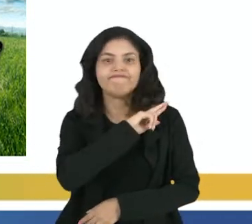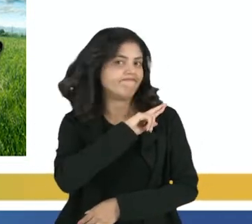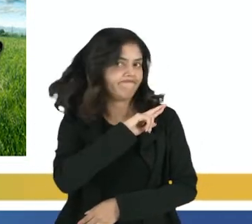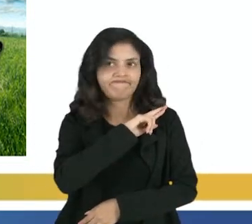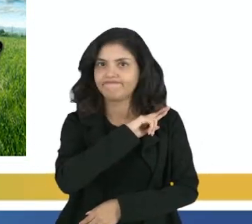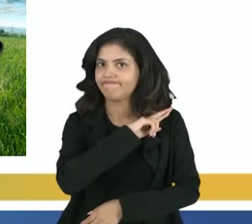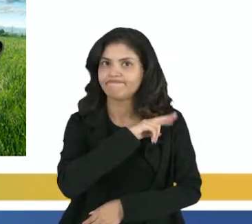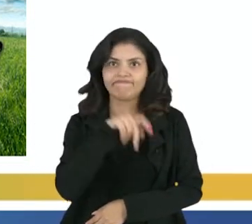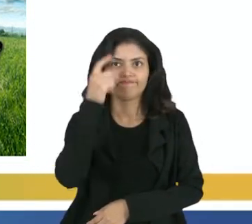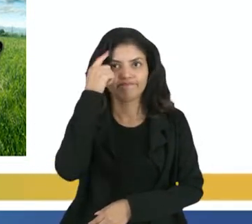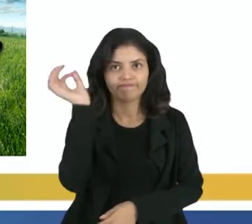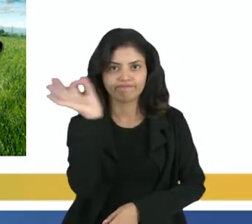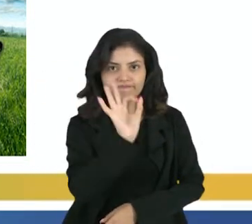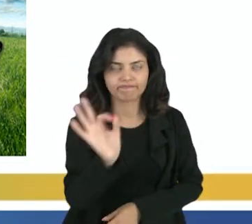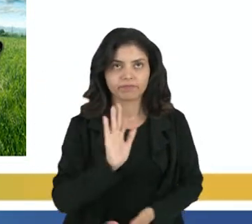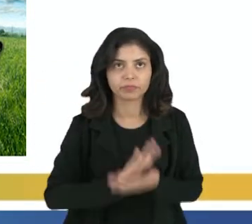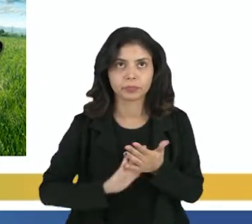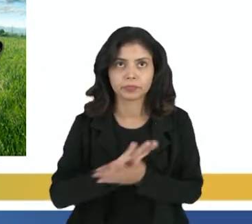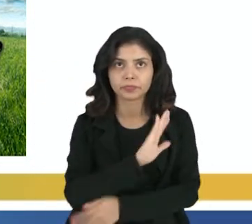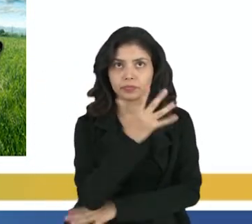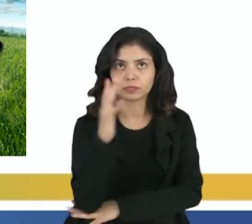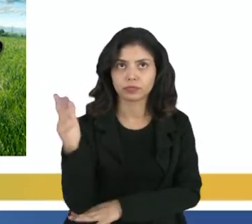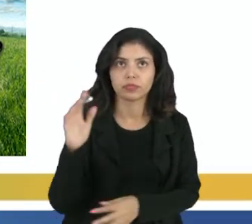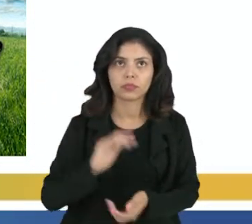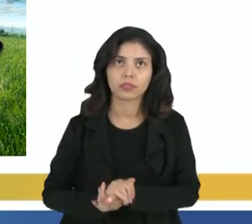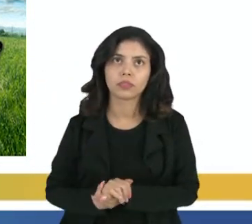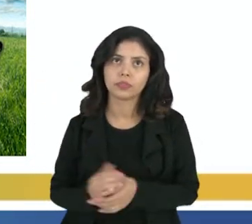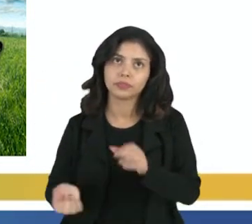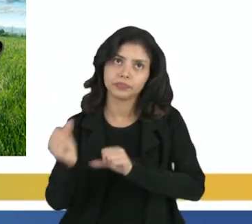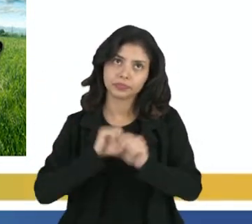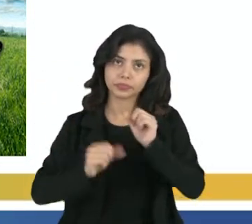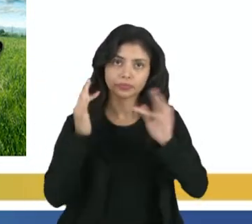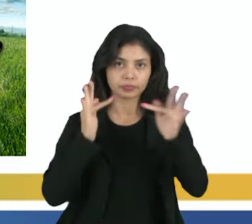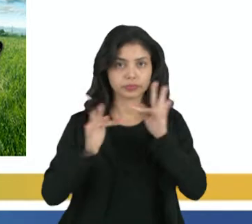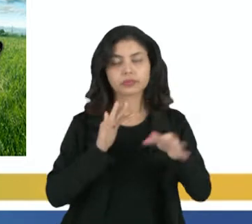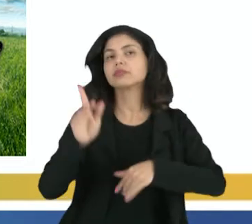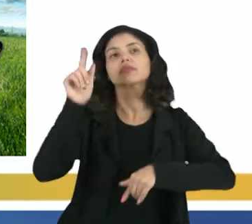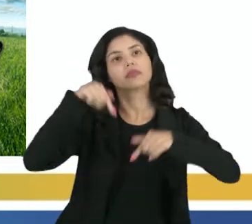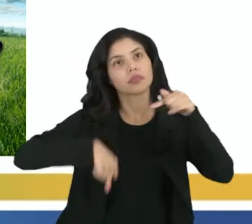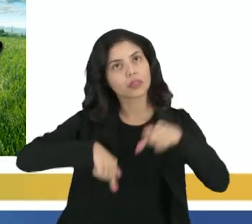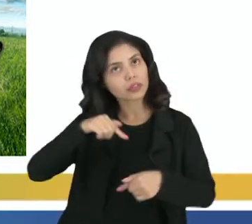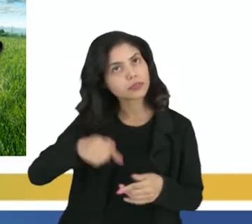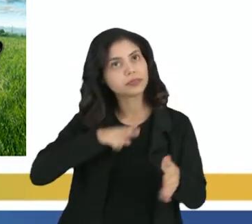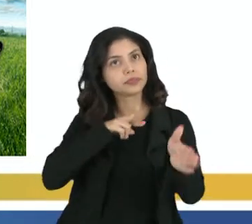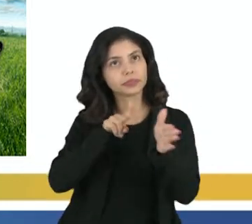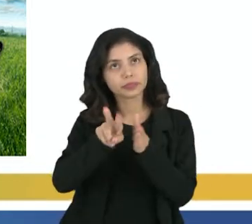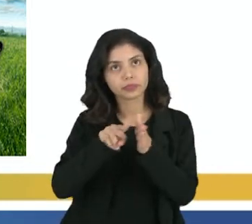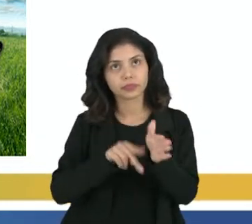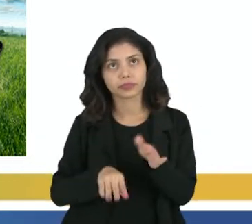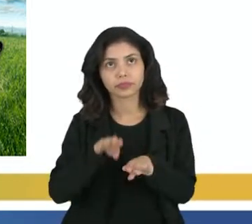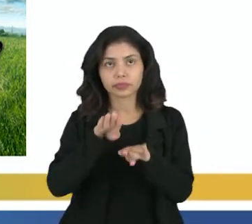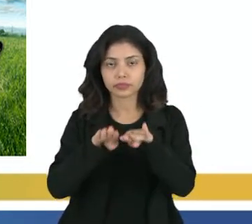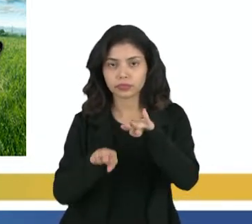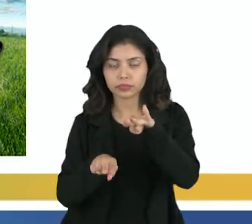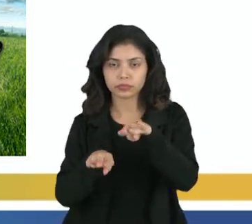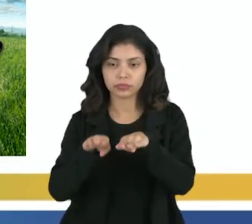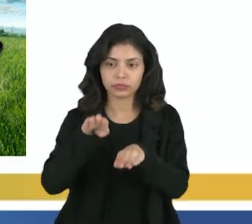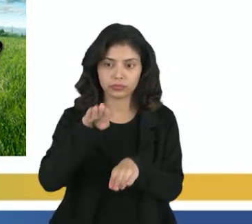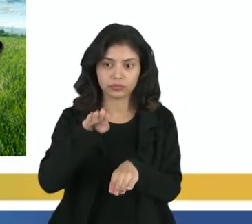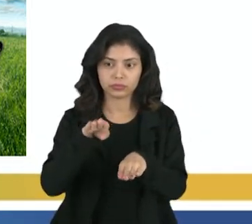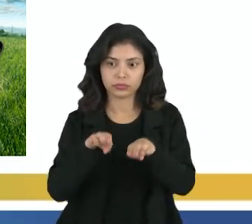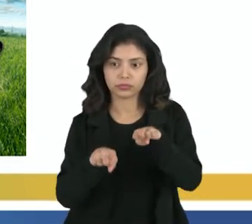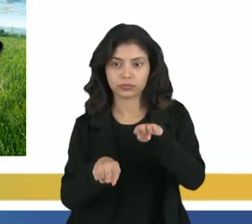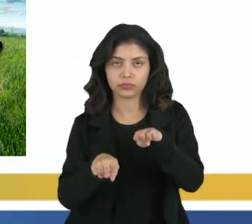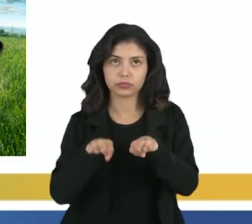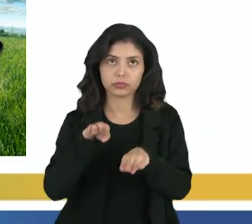não pensada na natureza, propiciando mudanças de ordem física, química e biológica